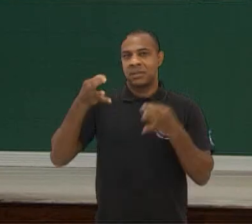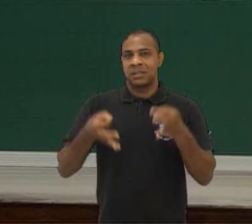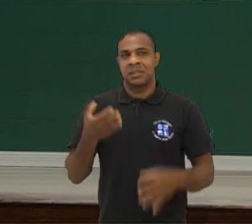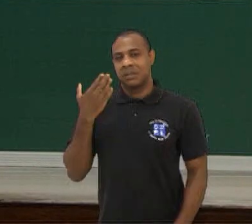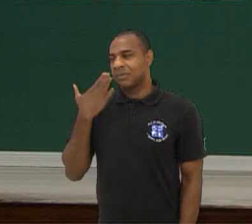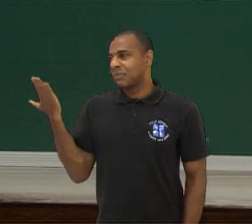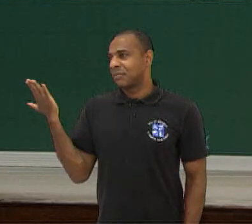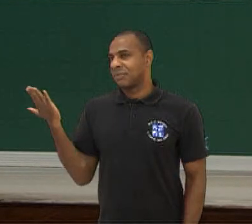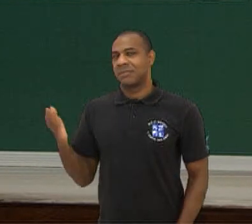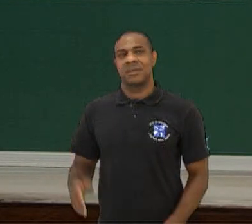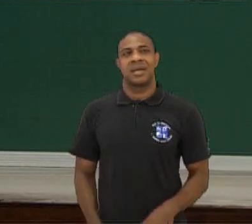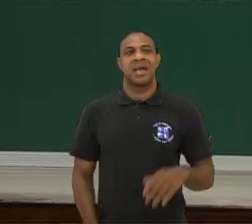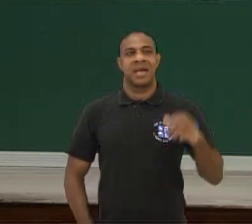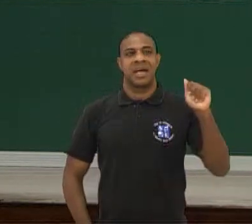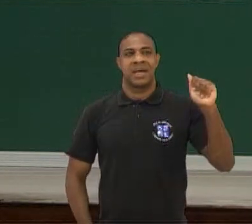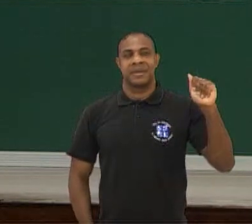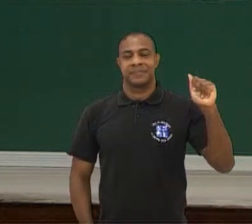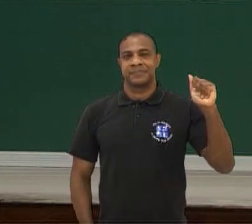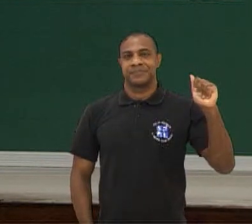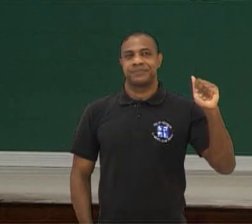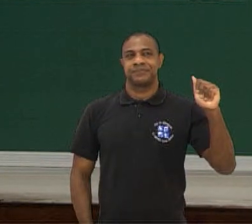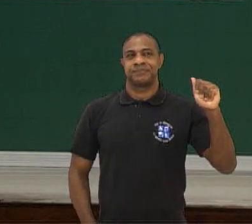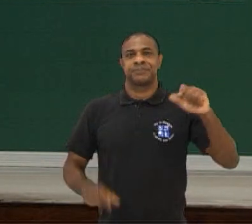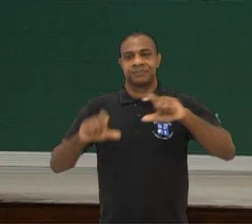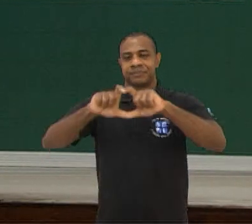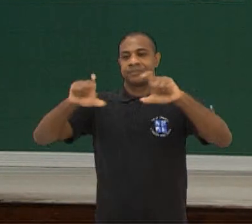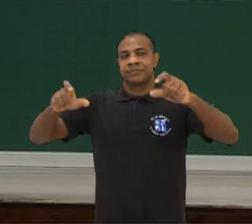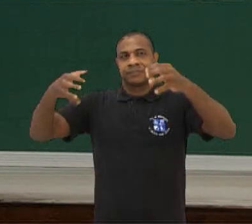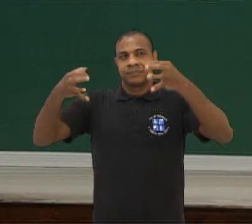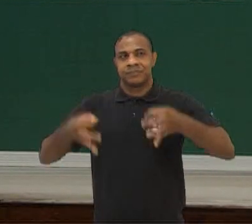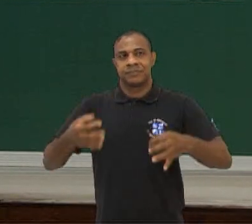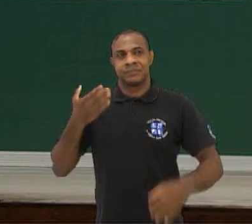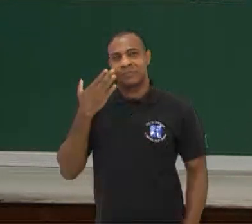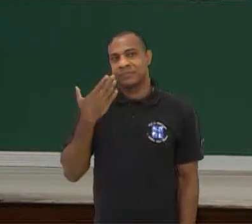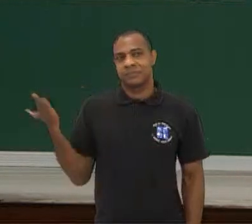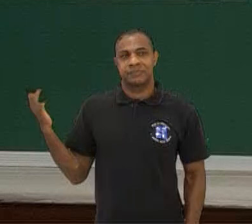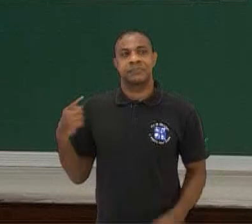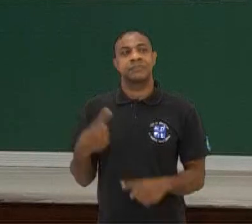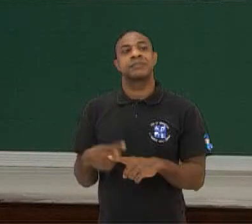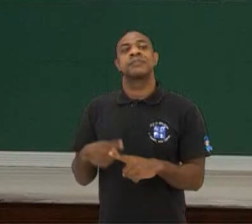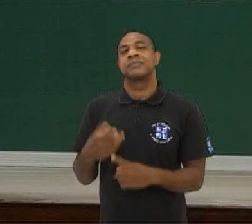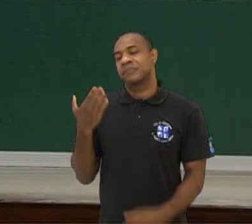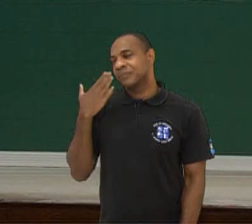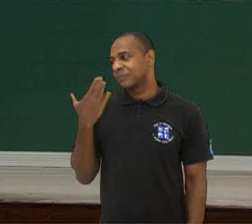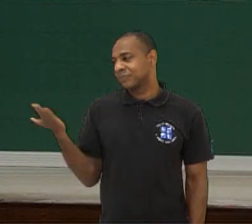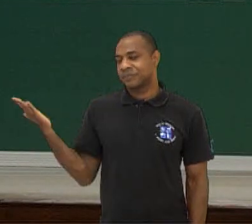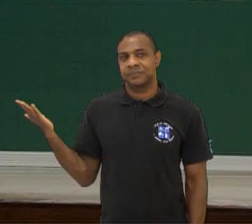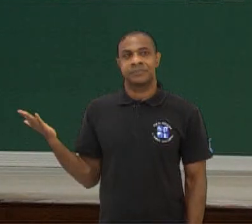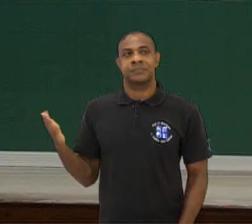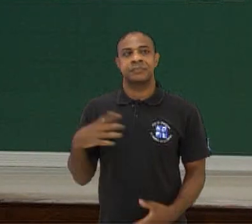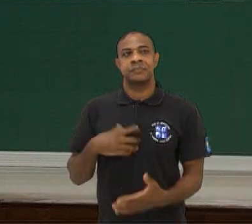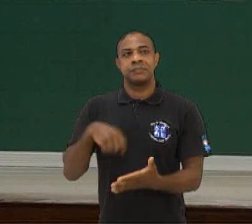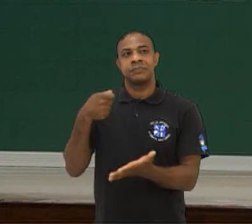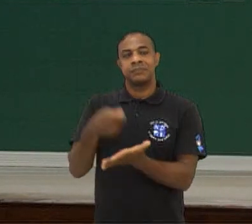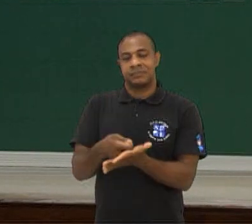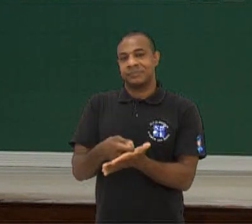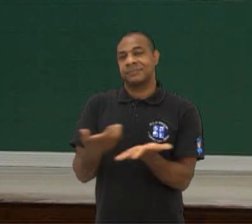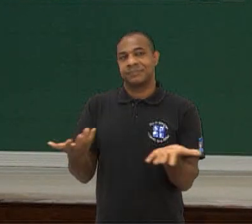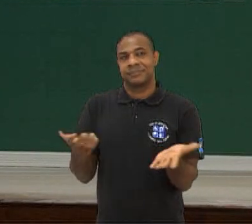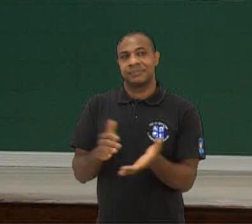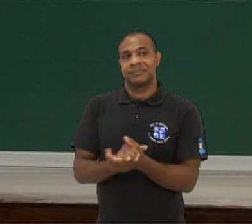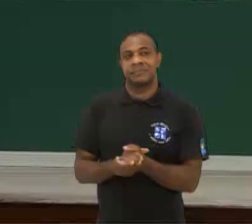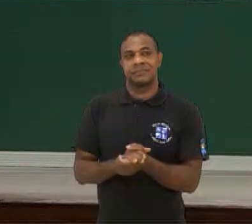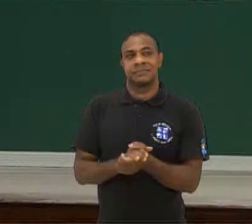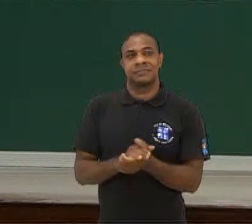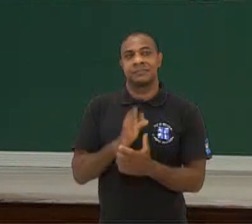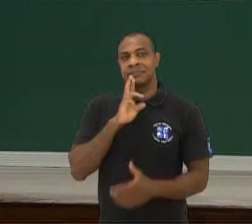letra A. É aí, acertaram? Facinho? Né? Por que é uma soma? Porque eu vou pagar, né? Então,